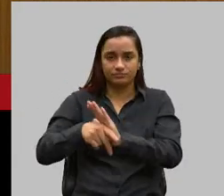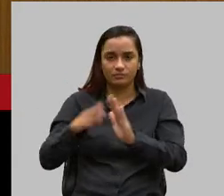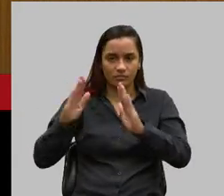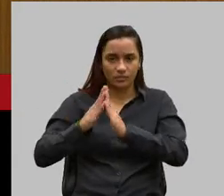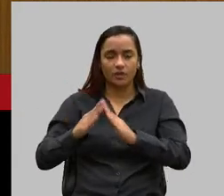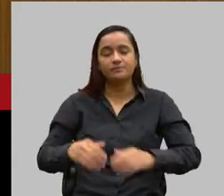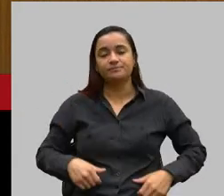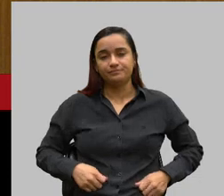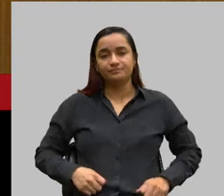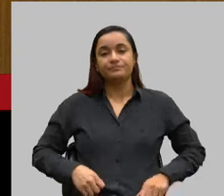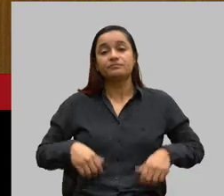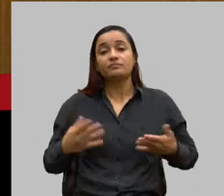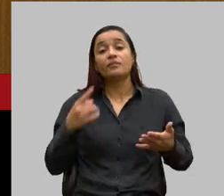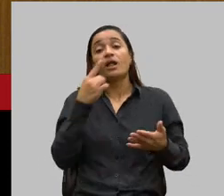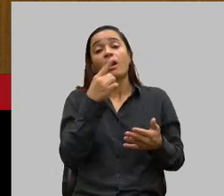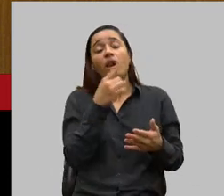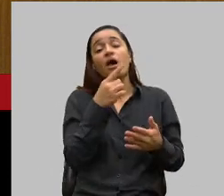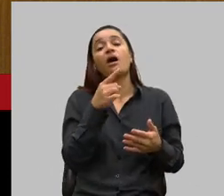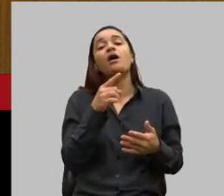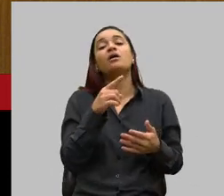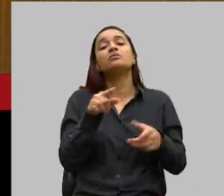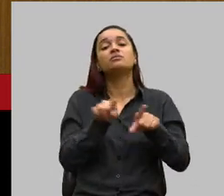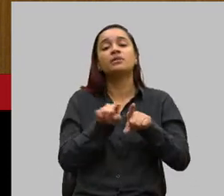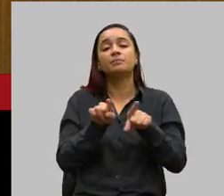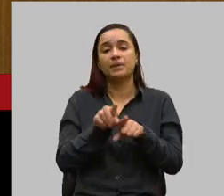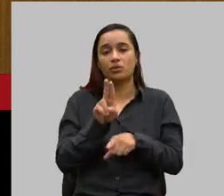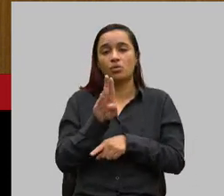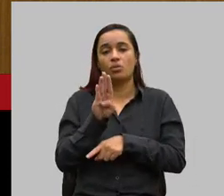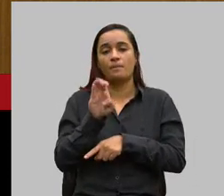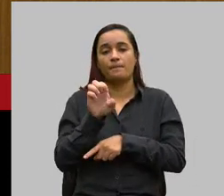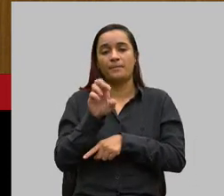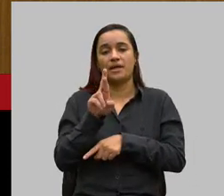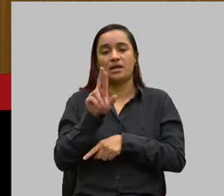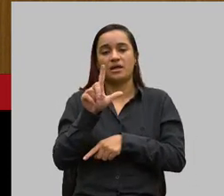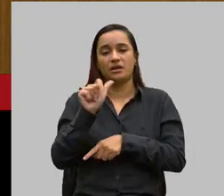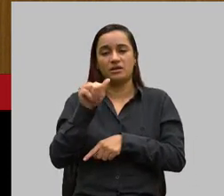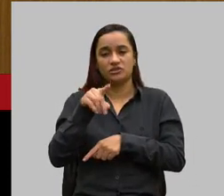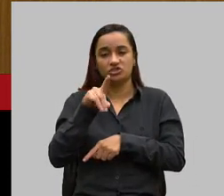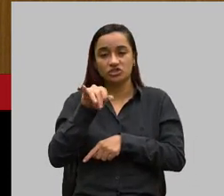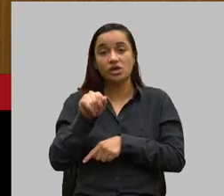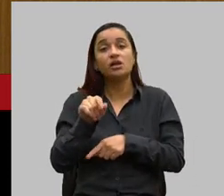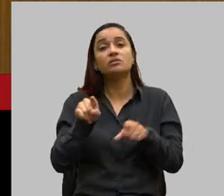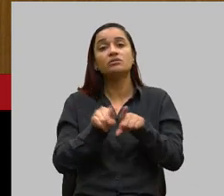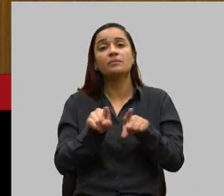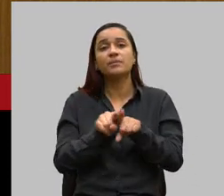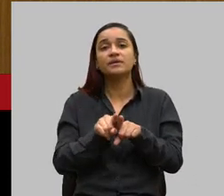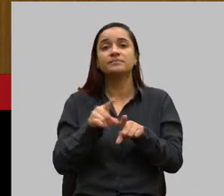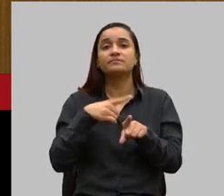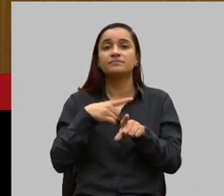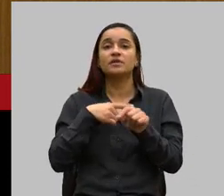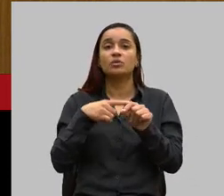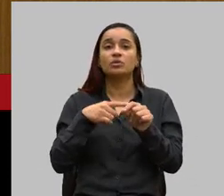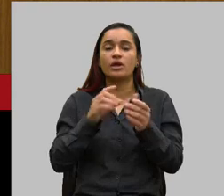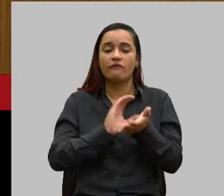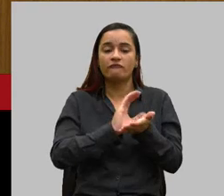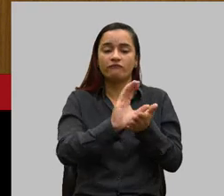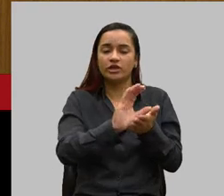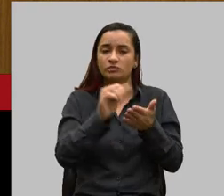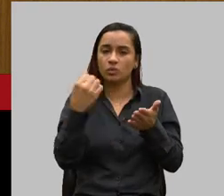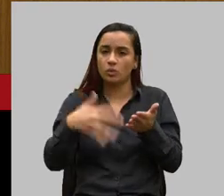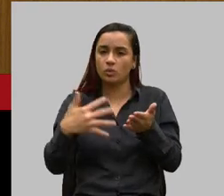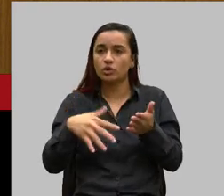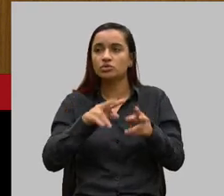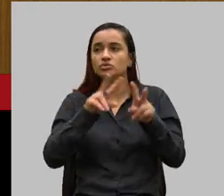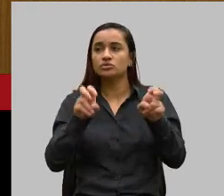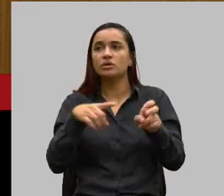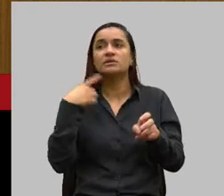e intenso aí do do e e claro que a gente tem que dar dar aesa o que é de Cesa o investimento intenso aí do nosso Deputado estadal